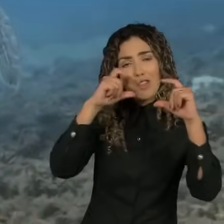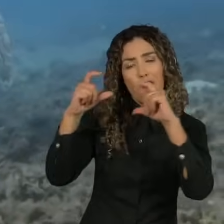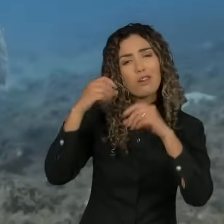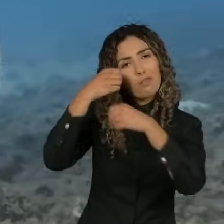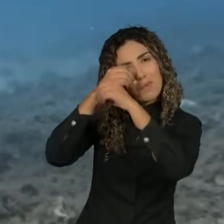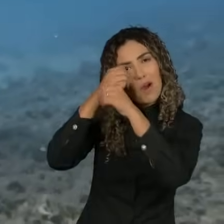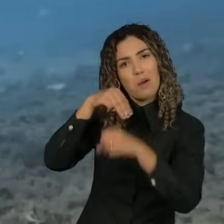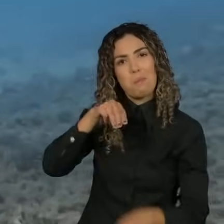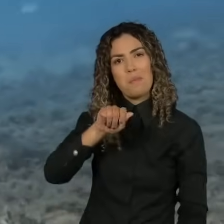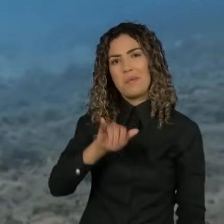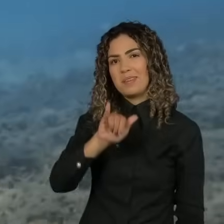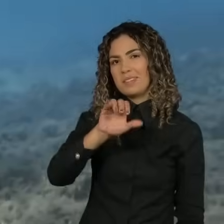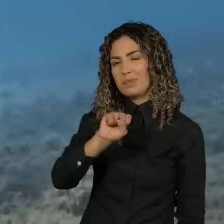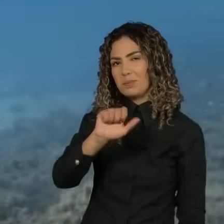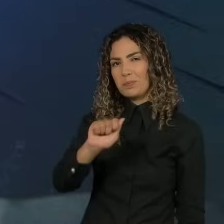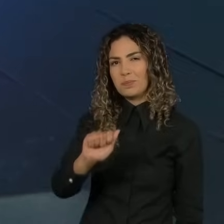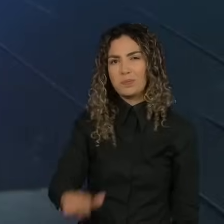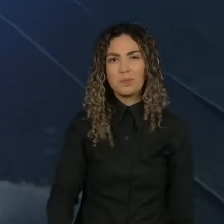Santoro.